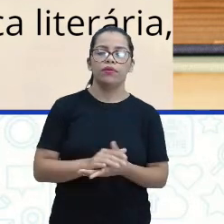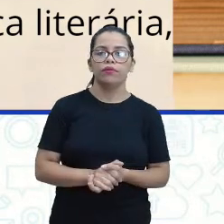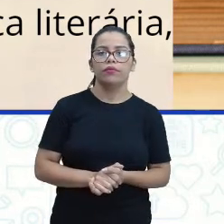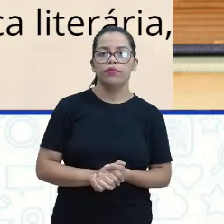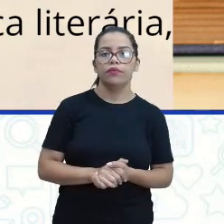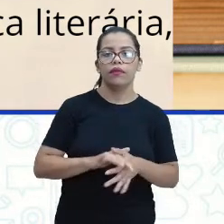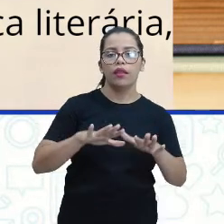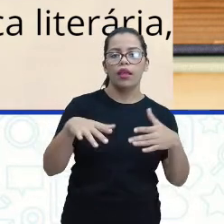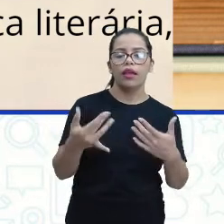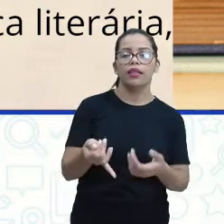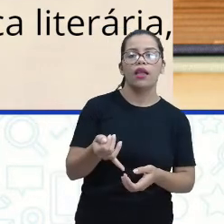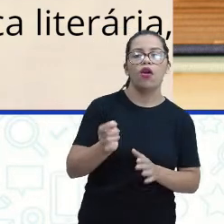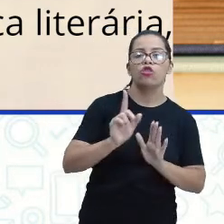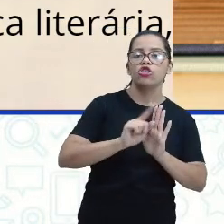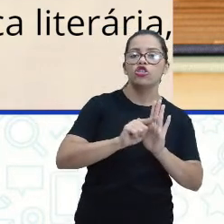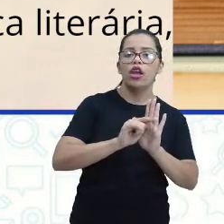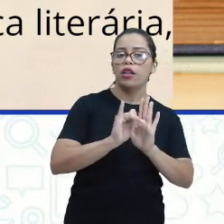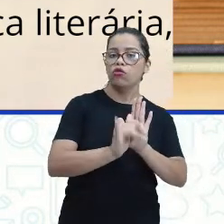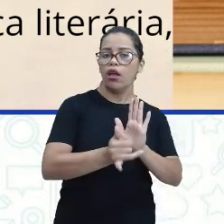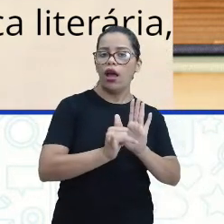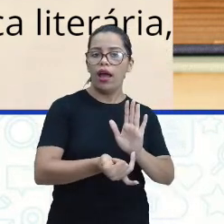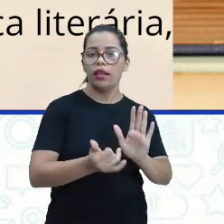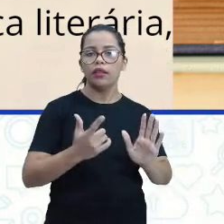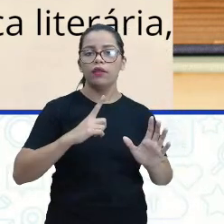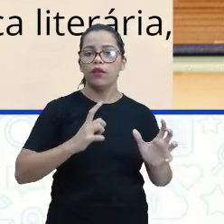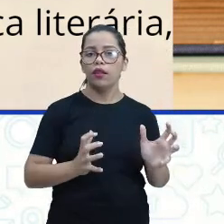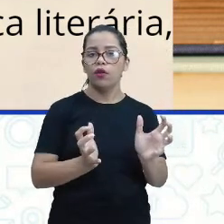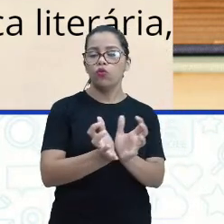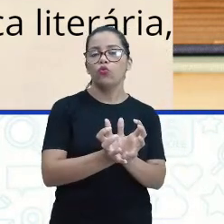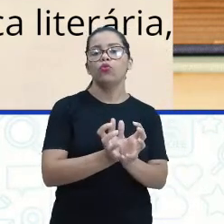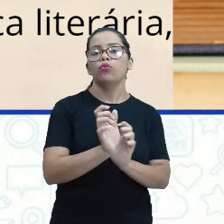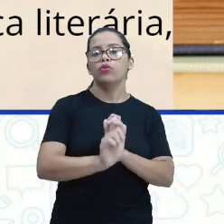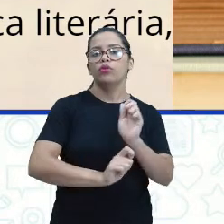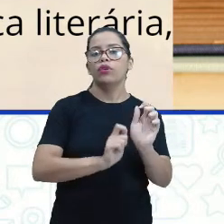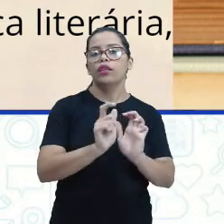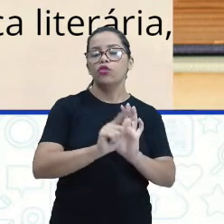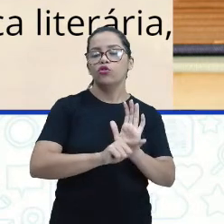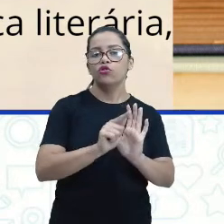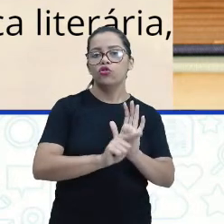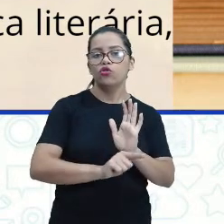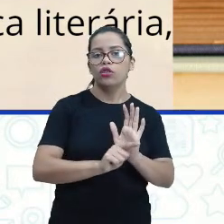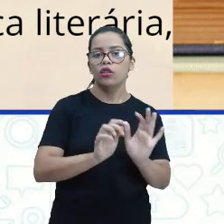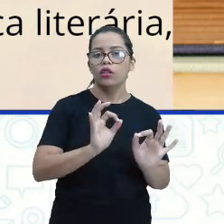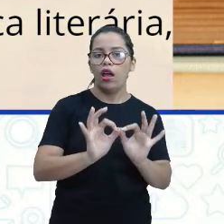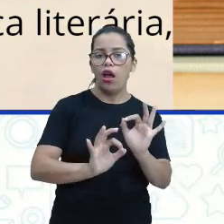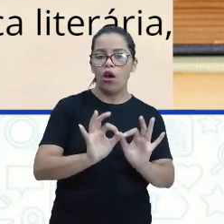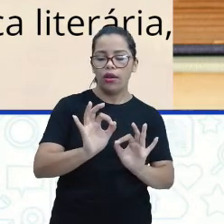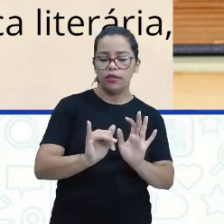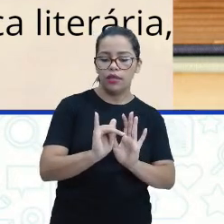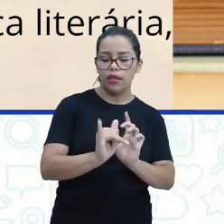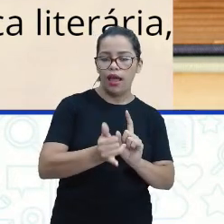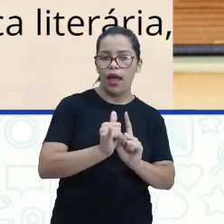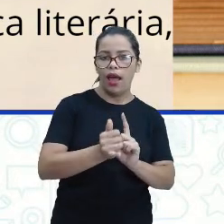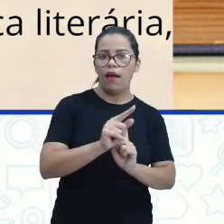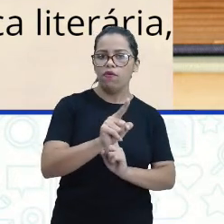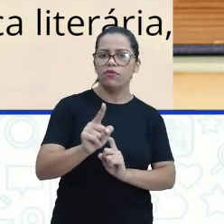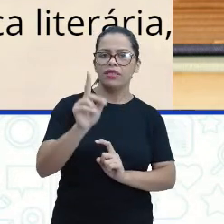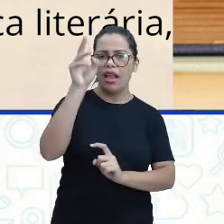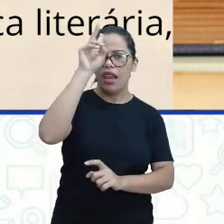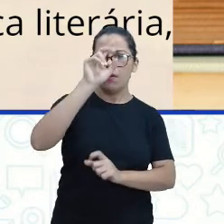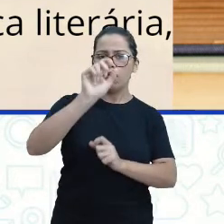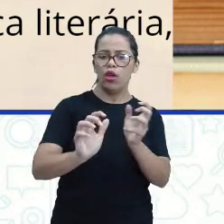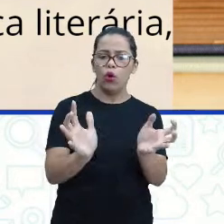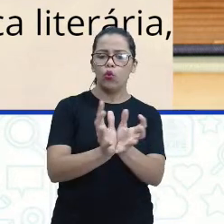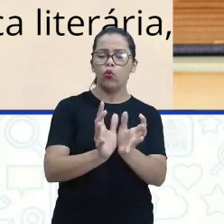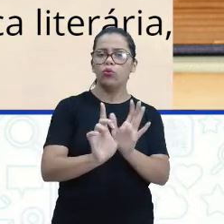Os gêneros narrativos, eles pertencem ao quê? Ao agrupamento do gênero da ordem do narrar. Vocês lembram que são os agrupamentos de